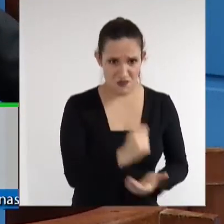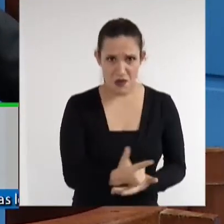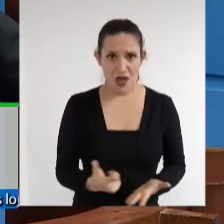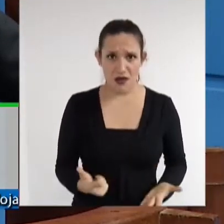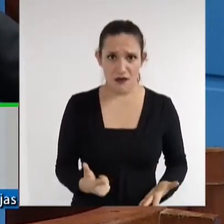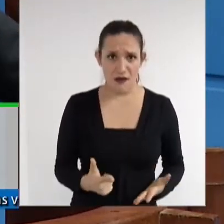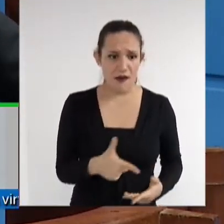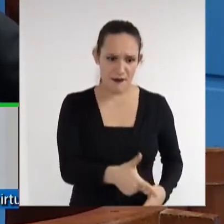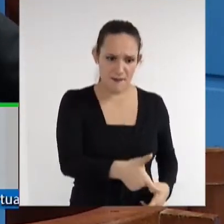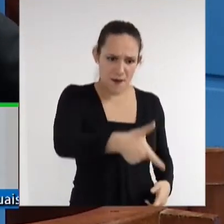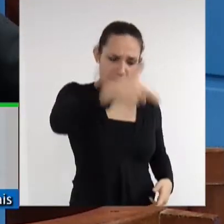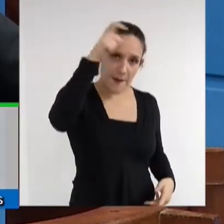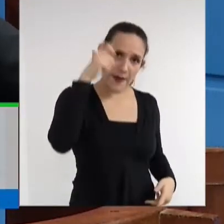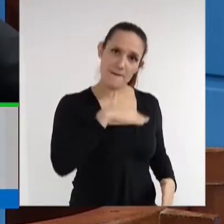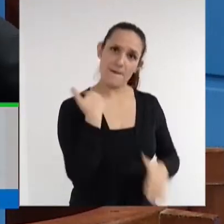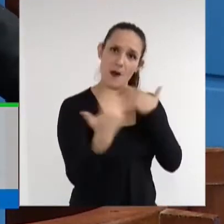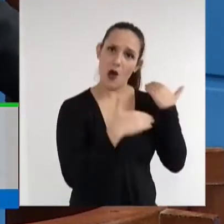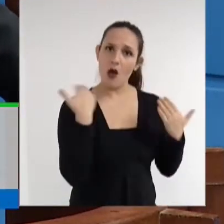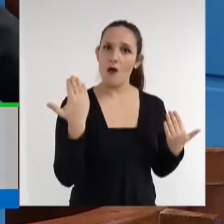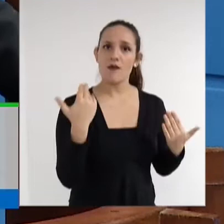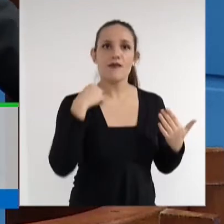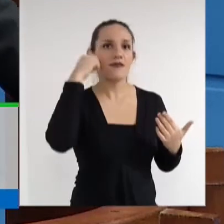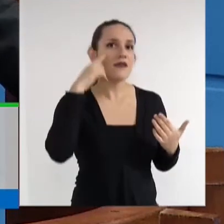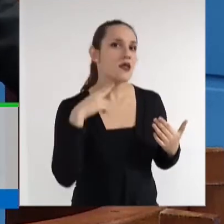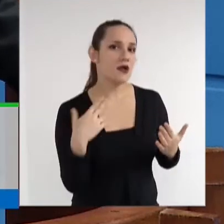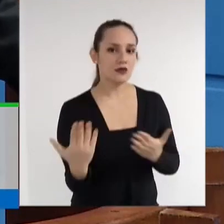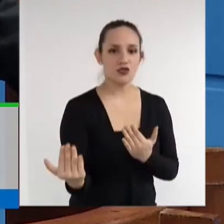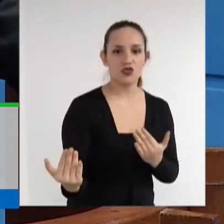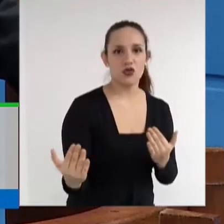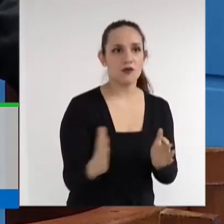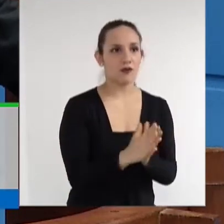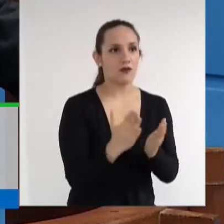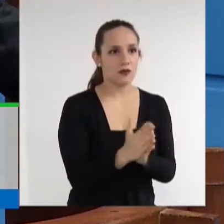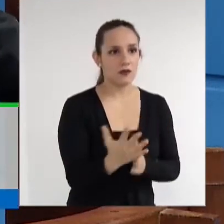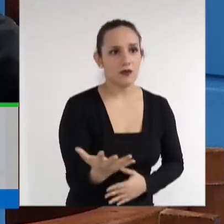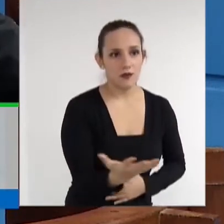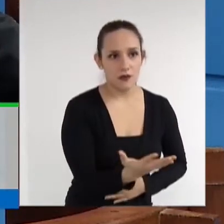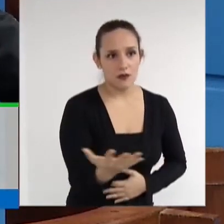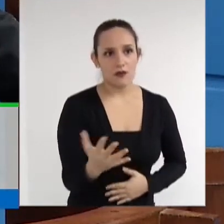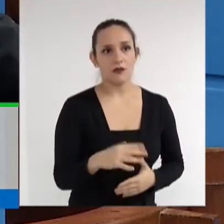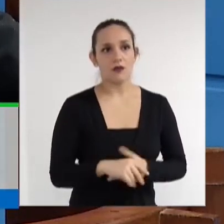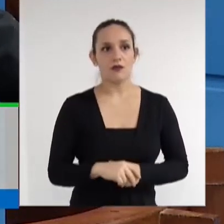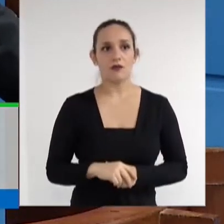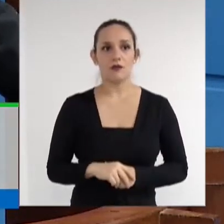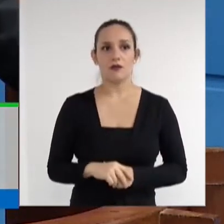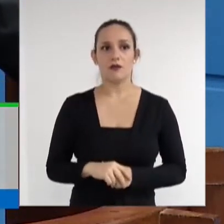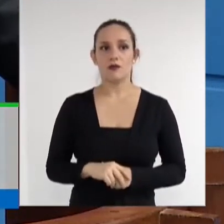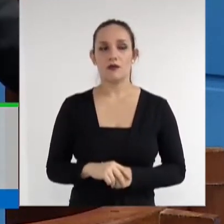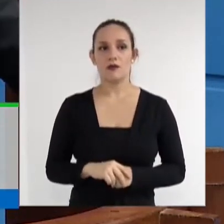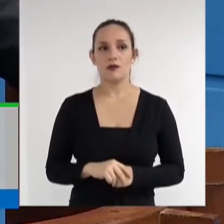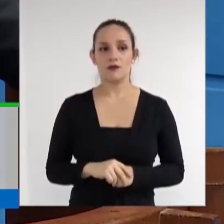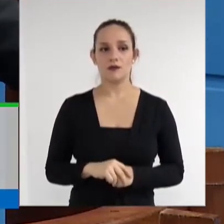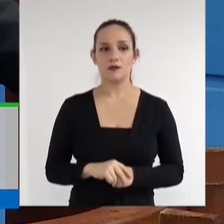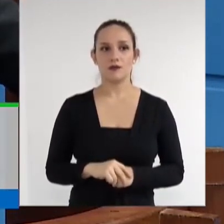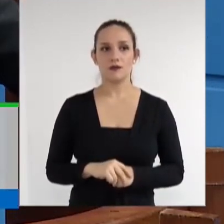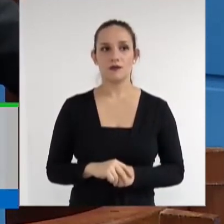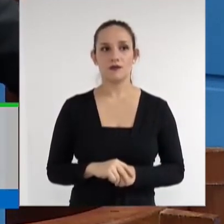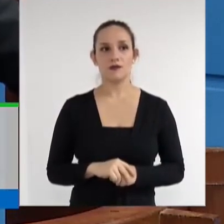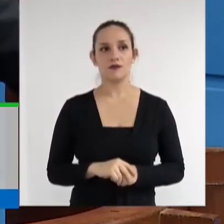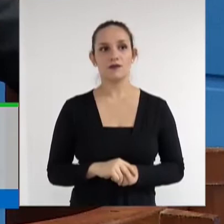nas periferias, os negros, os jovens. São esses que mais sofrem com a falta de segurança